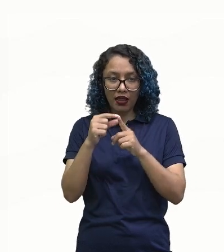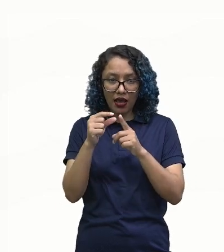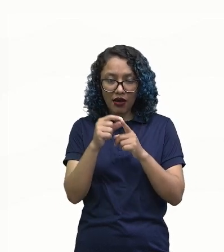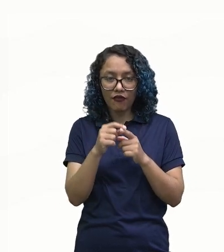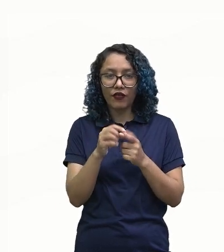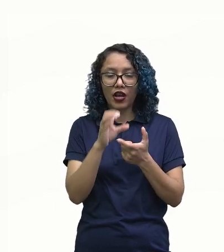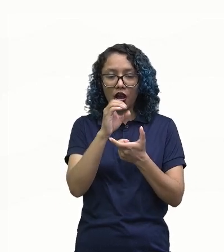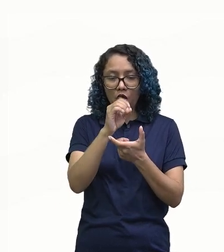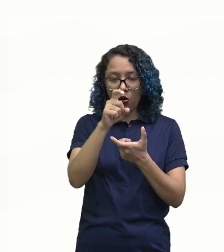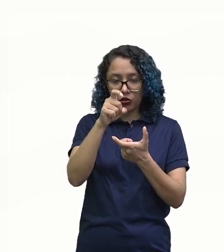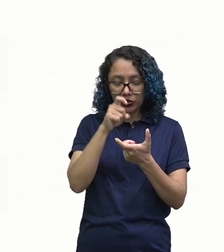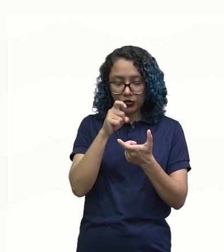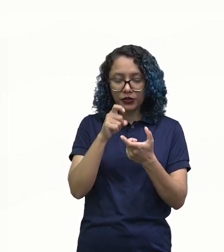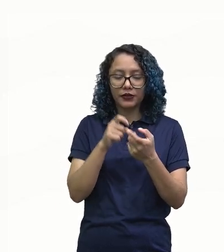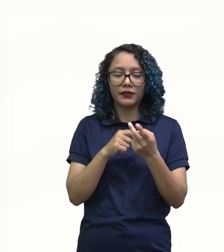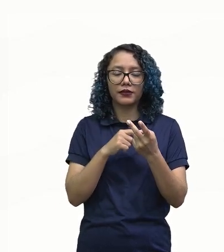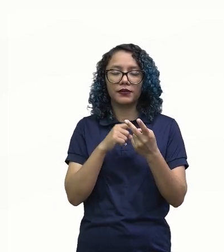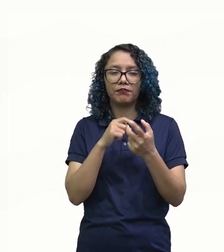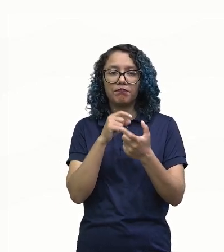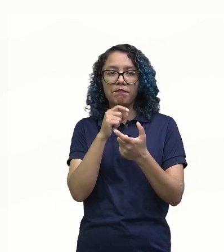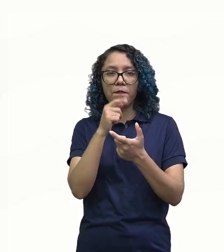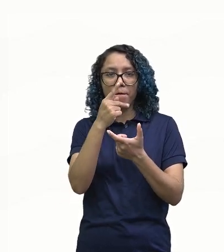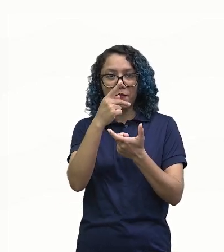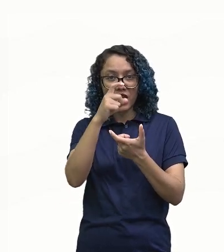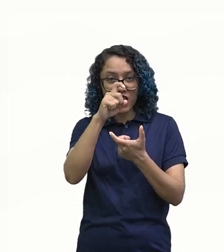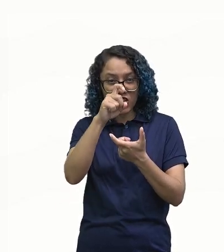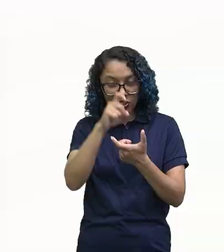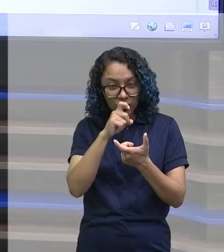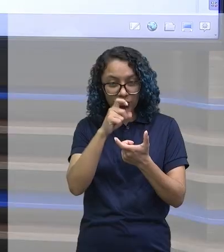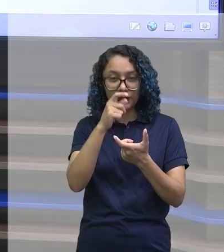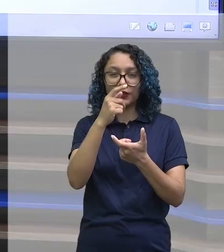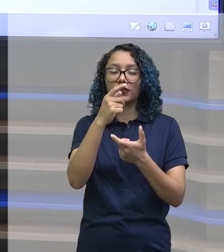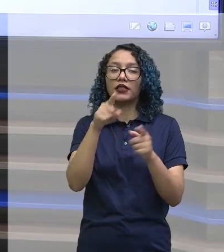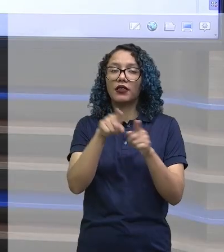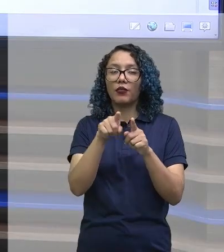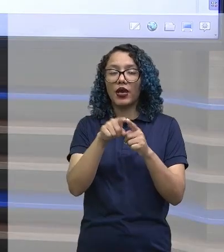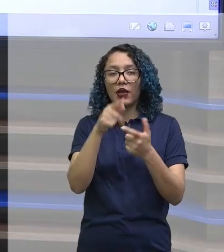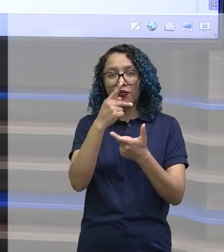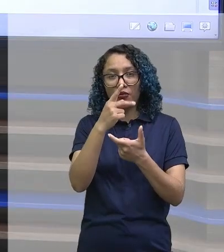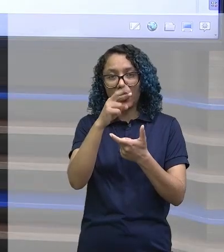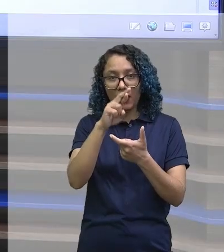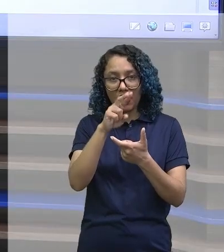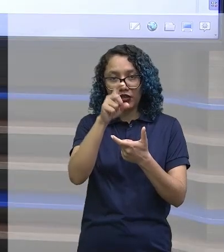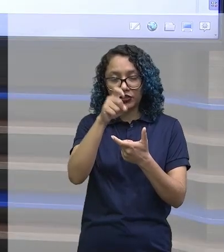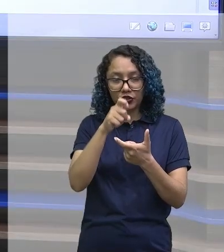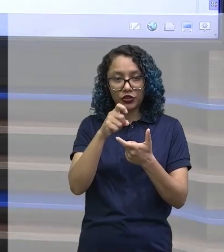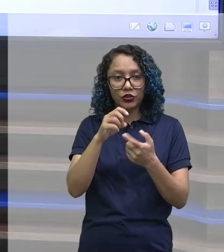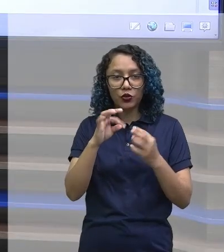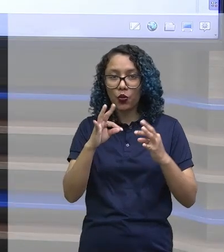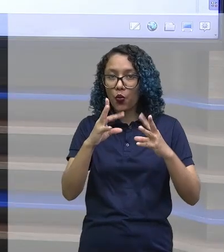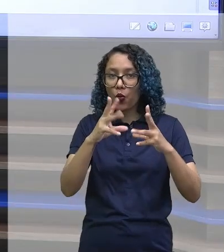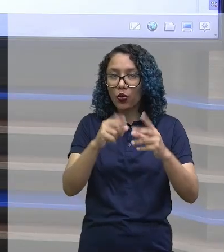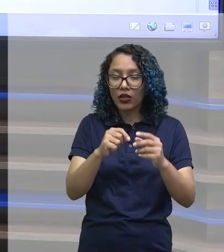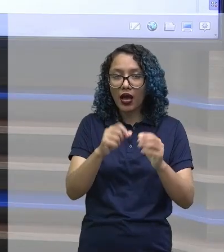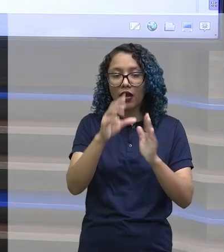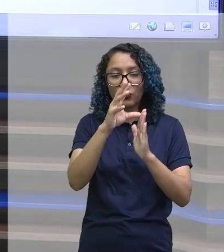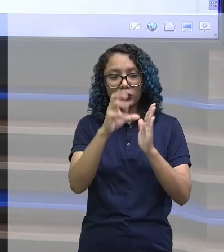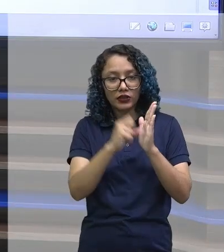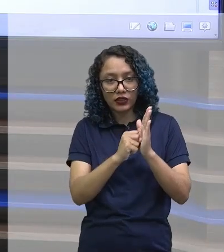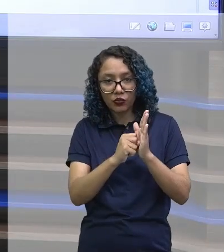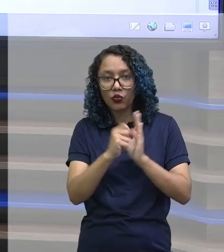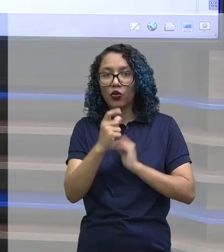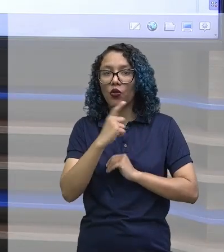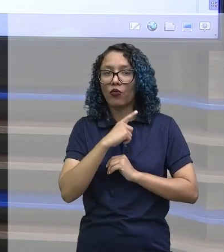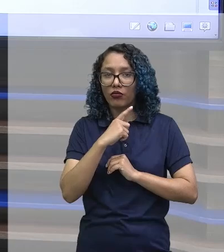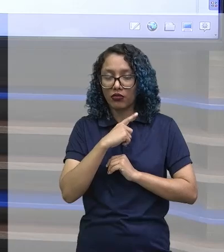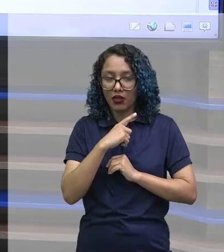oxítonas, as paroxítonas e as proparoxítonas, todas elas são acentuadas graficamente, né?